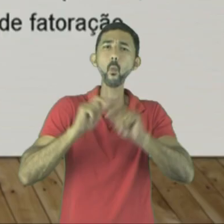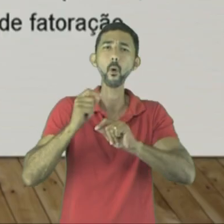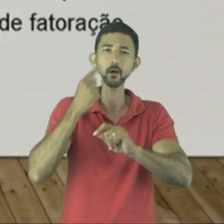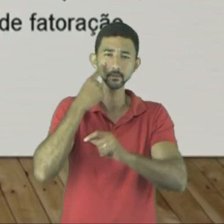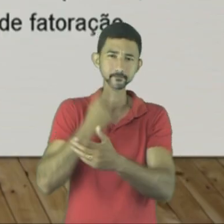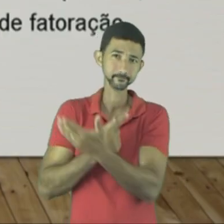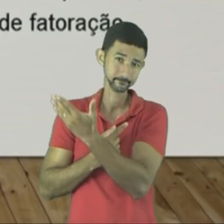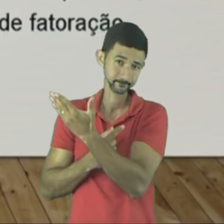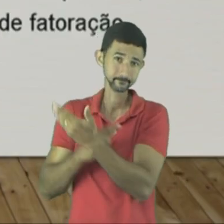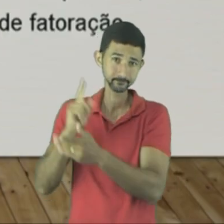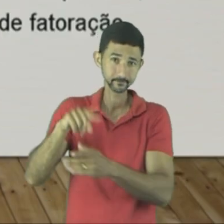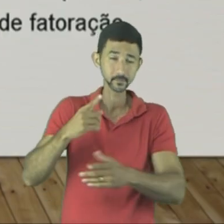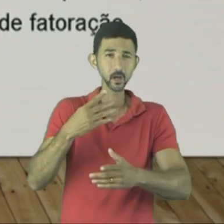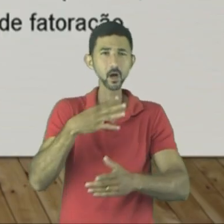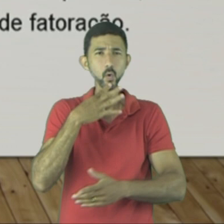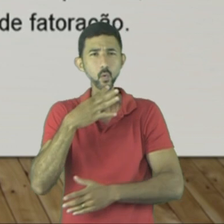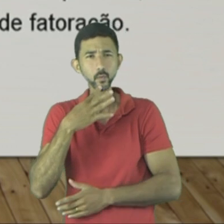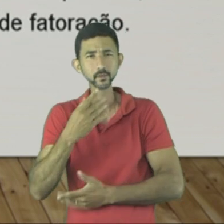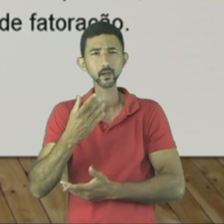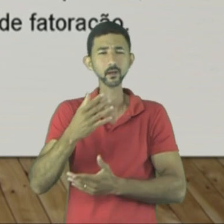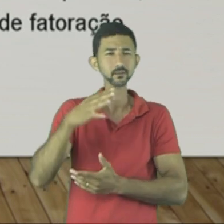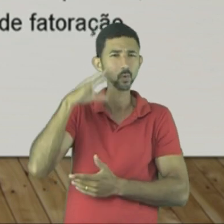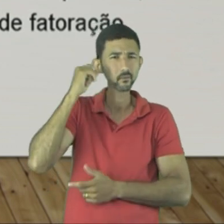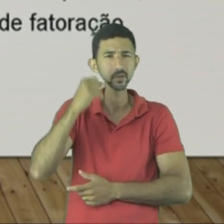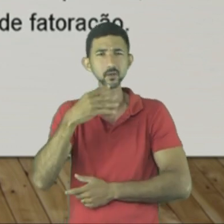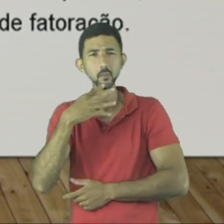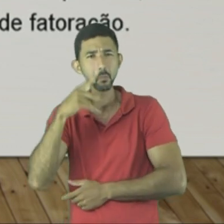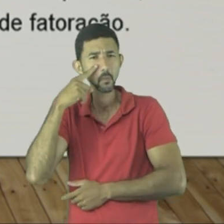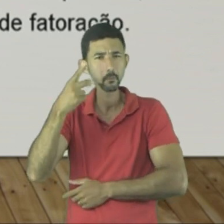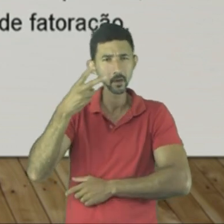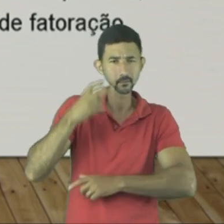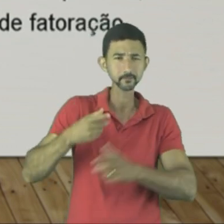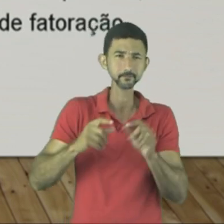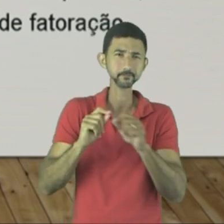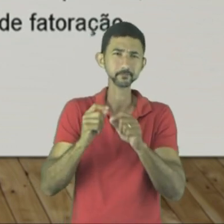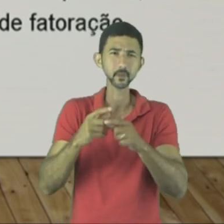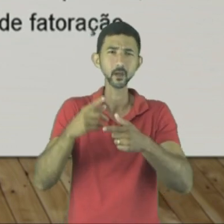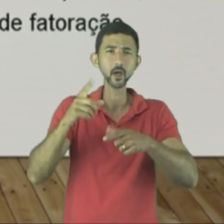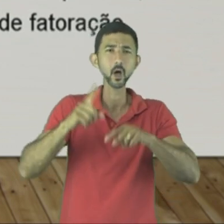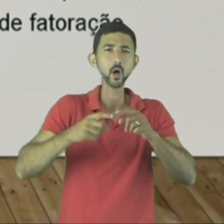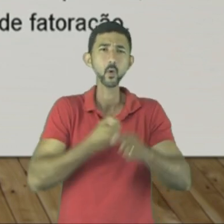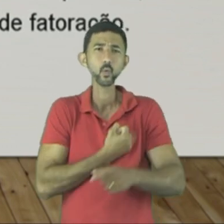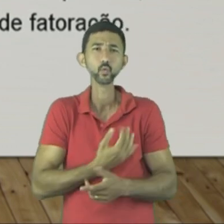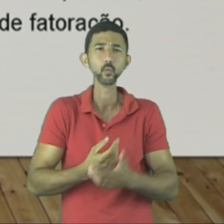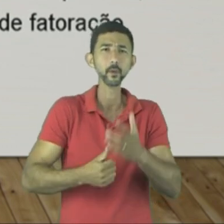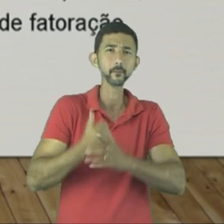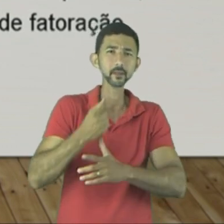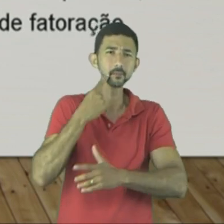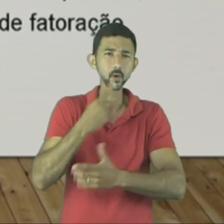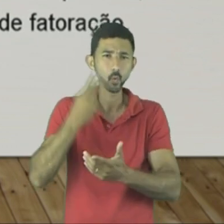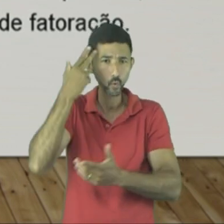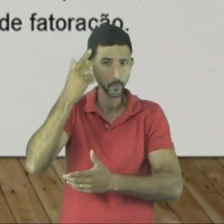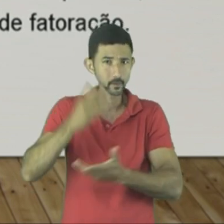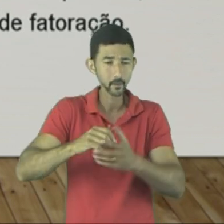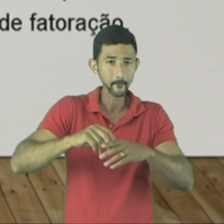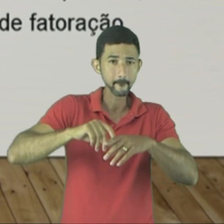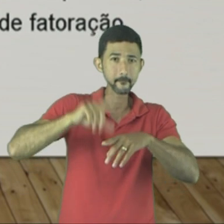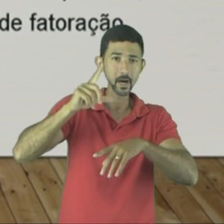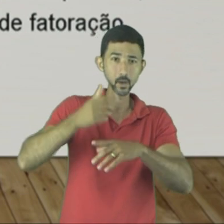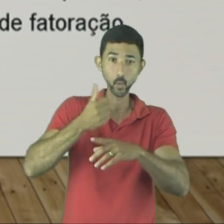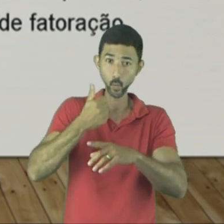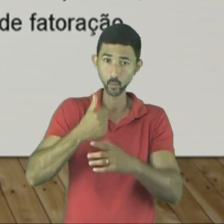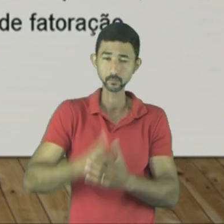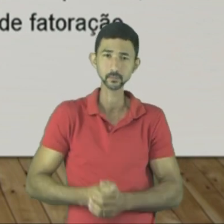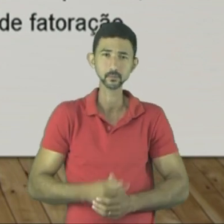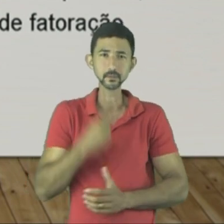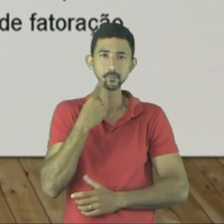probleminhas aí. Com certeza você já deve ter ouvido falar em números primos, né? Então os números primos são números naturais maiores do que 1.